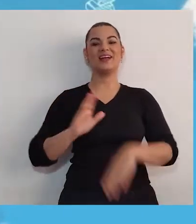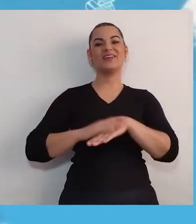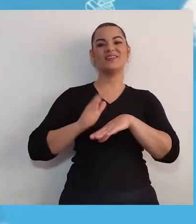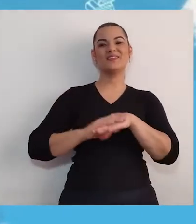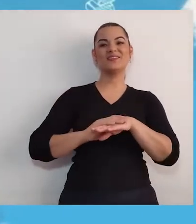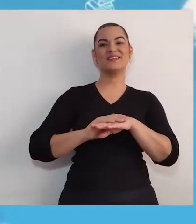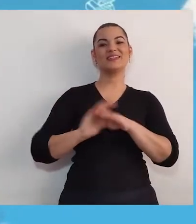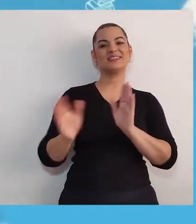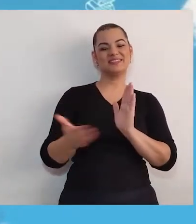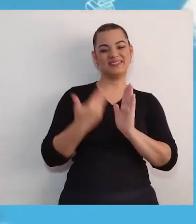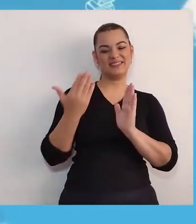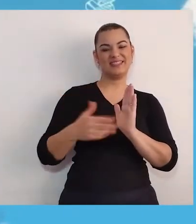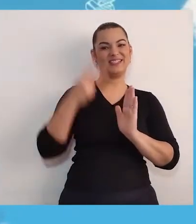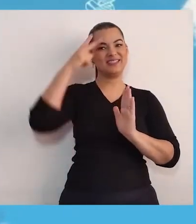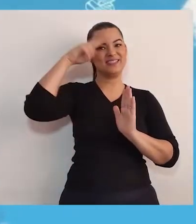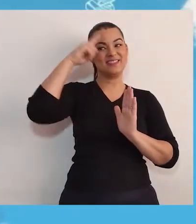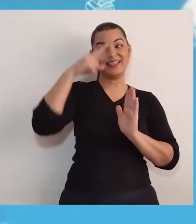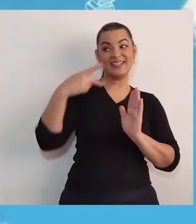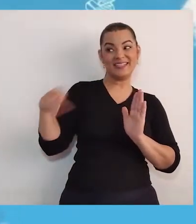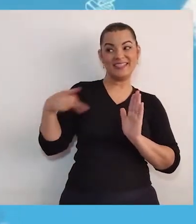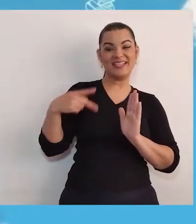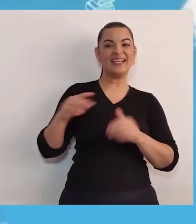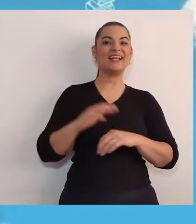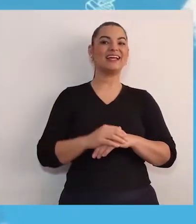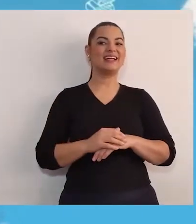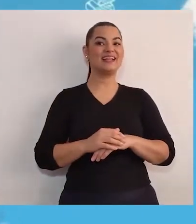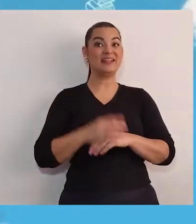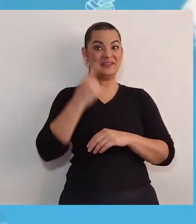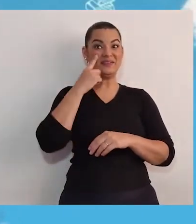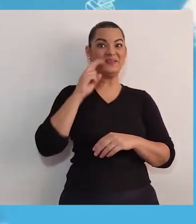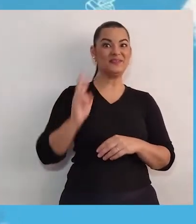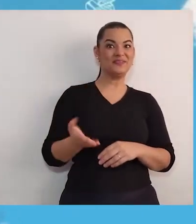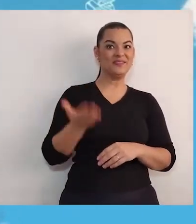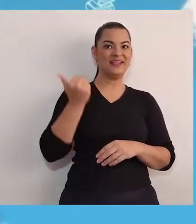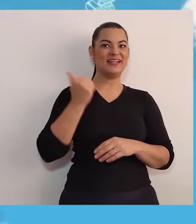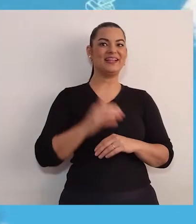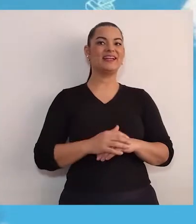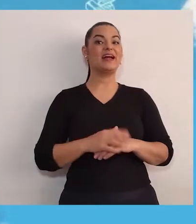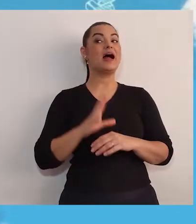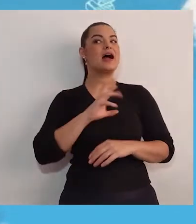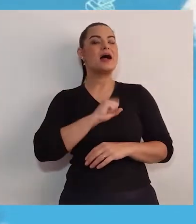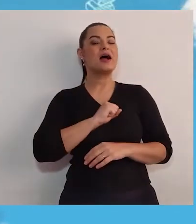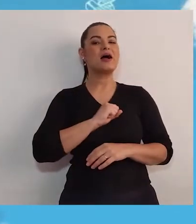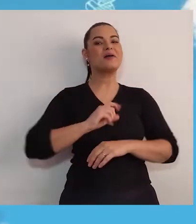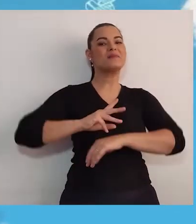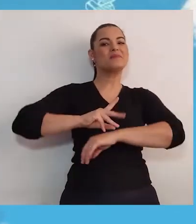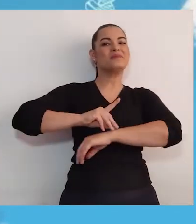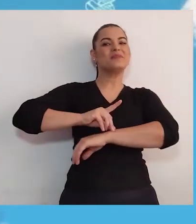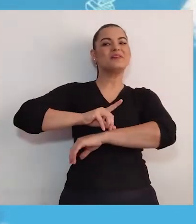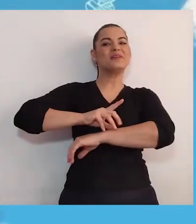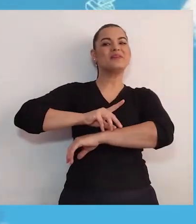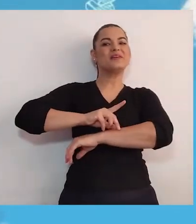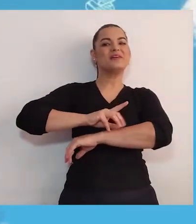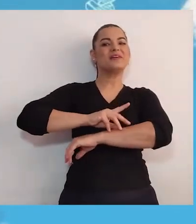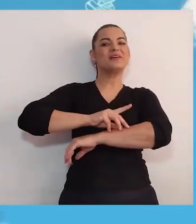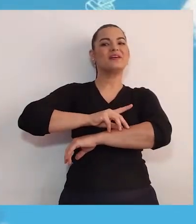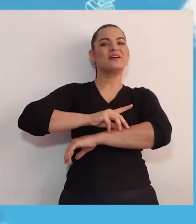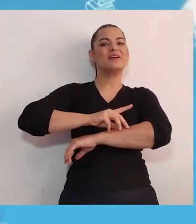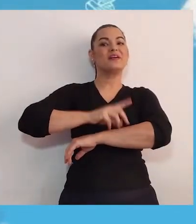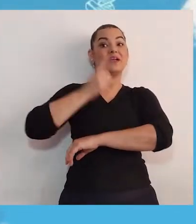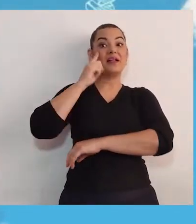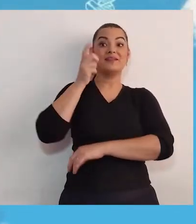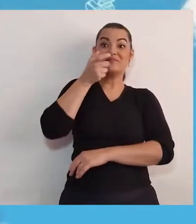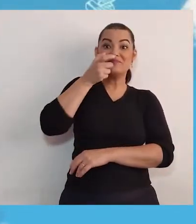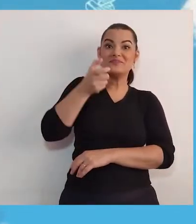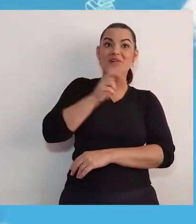dele. Vamos ver? Pelo jeito, ele ama dinossauros. Olha que interessante. Ele fez o